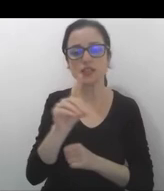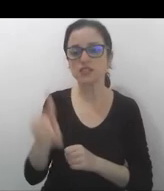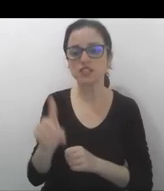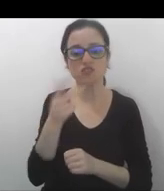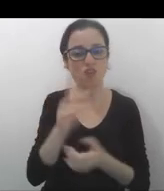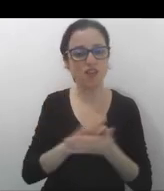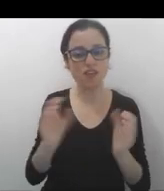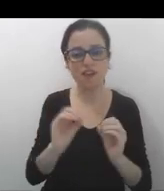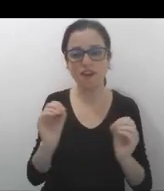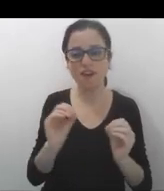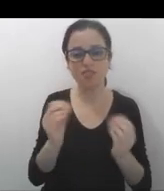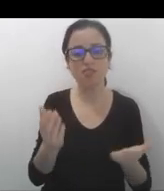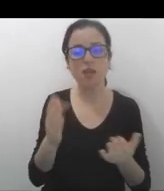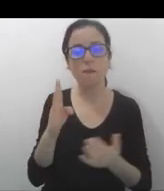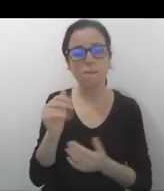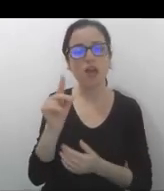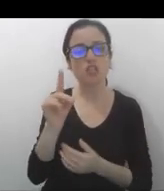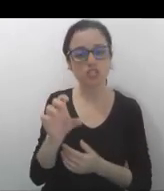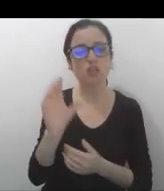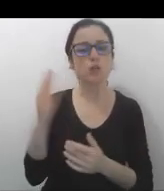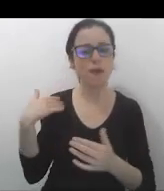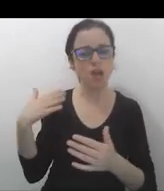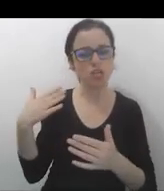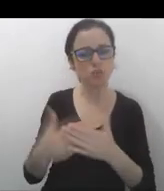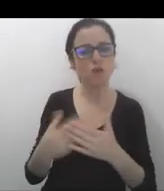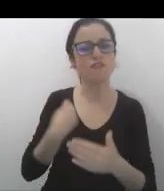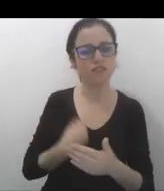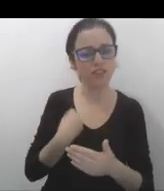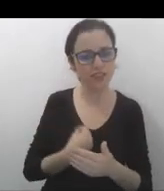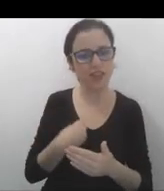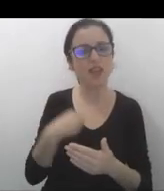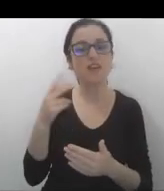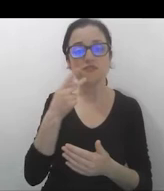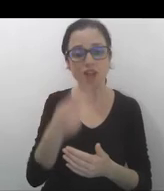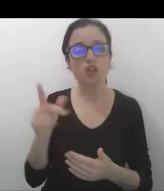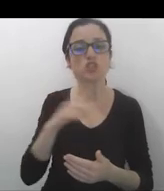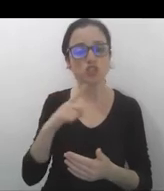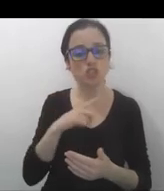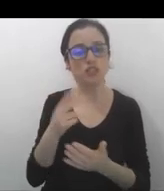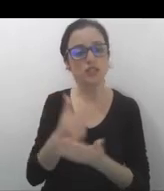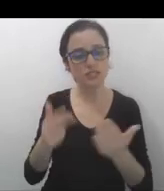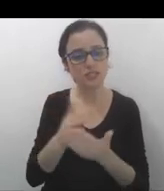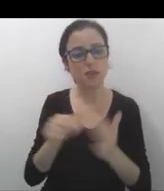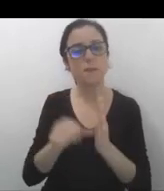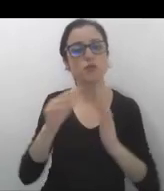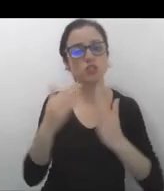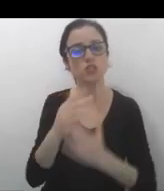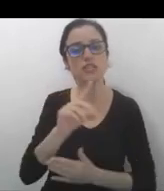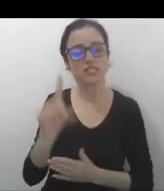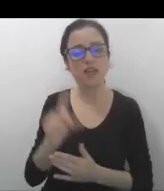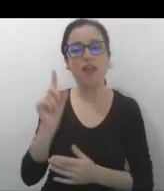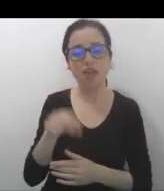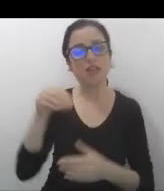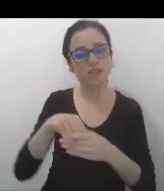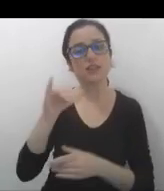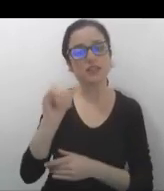de designers. Eu falo, gente, o Bard passou a vida dizendo como ele tinha desenhado